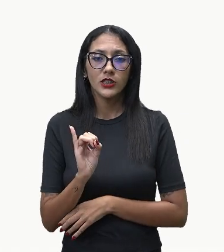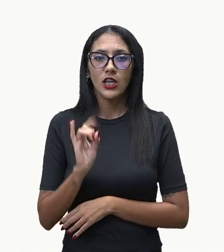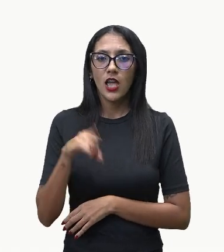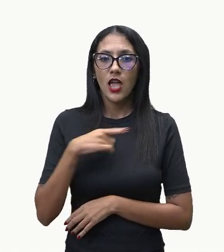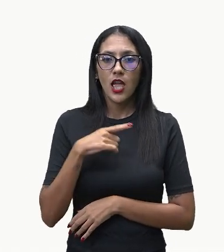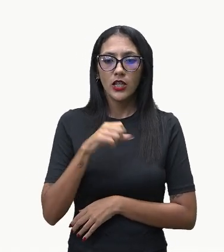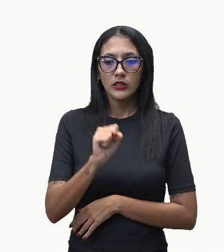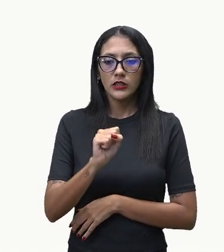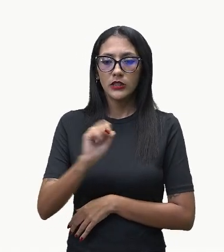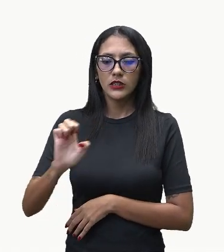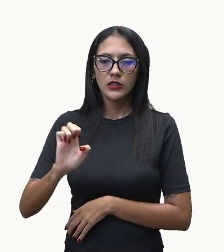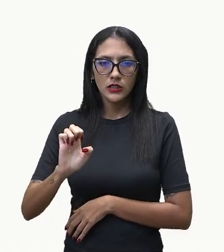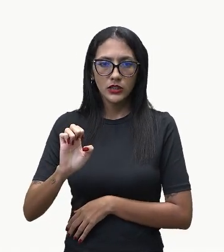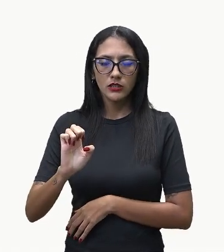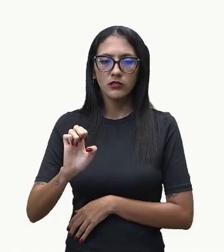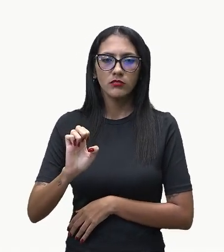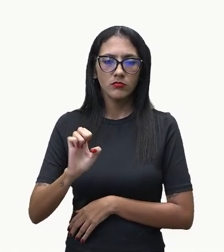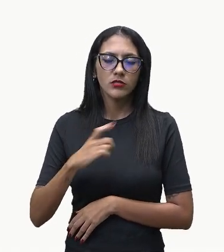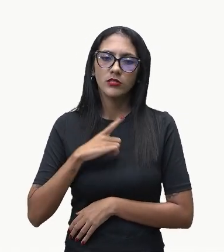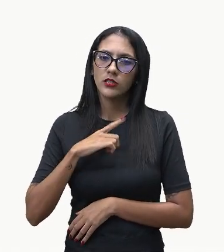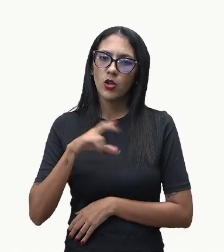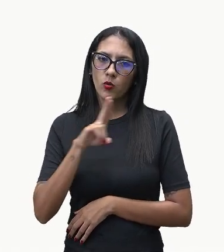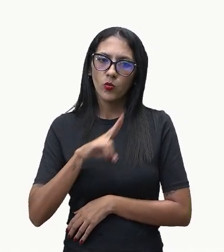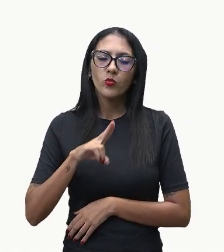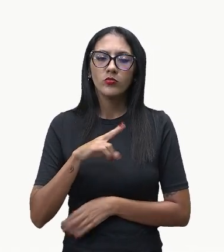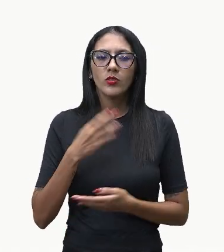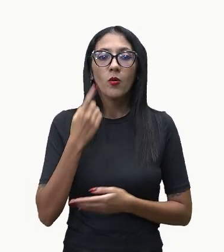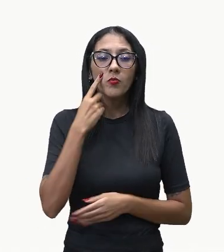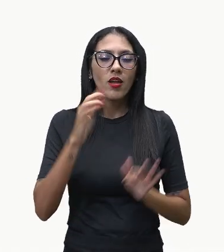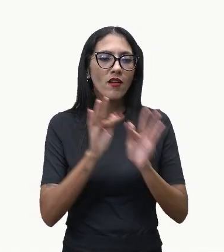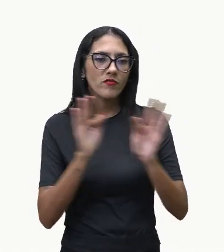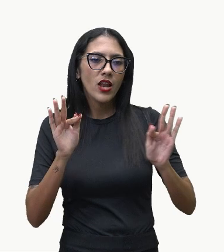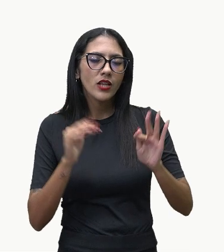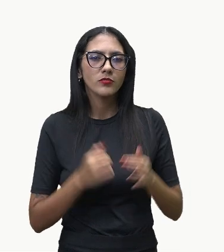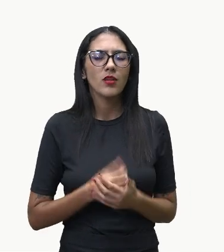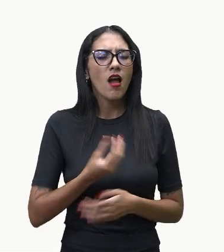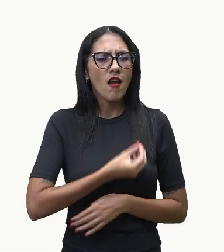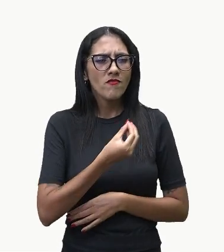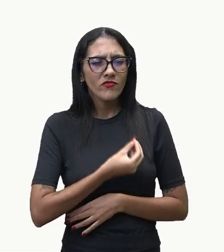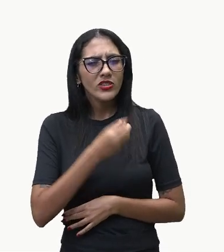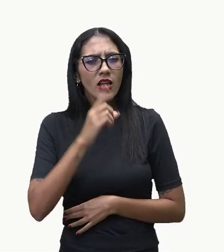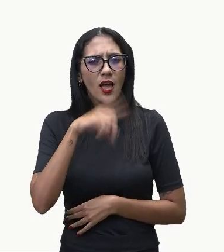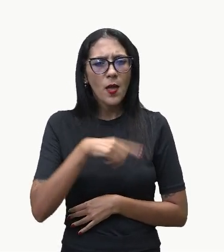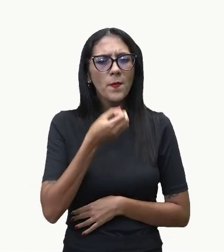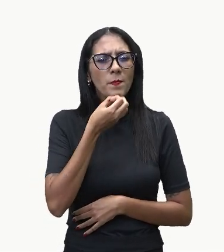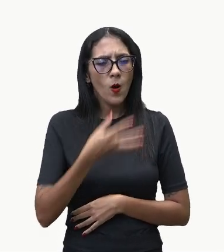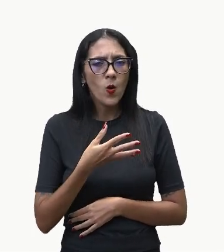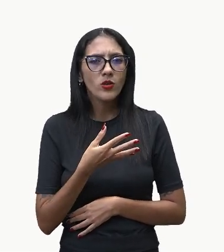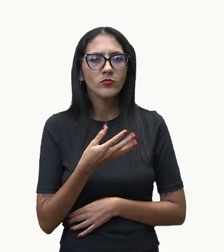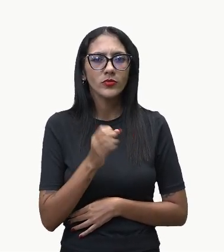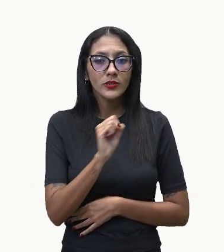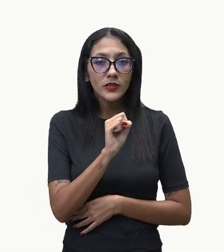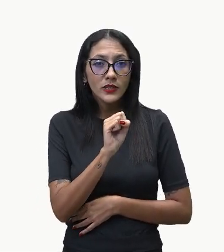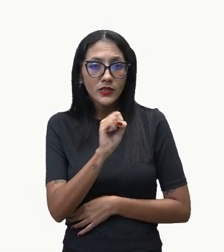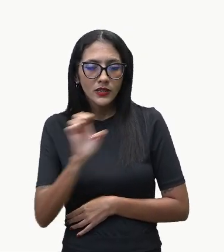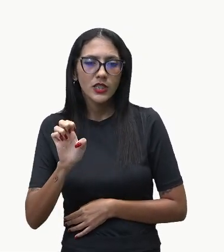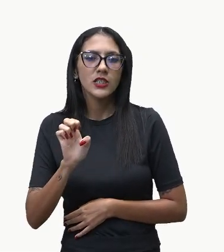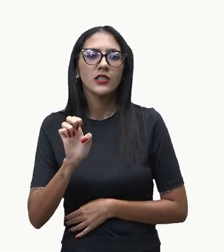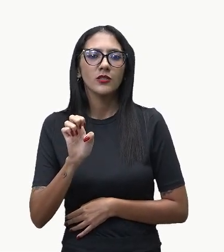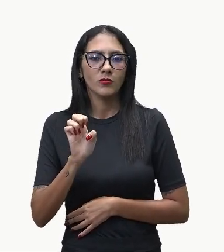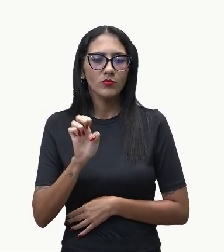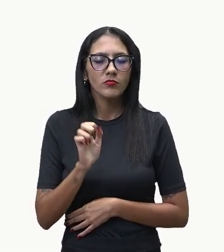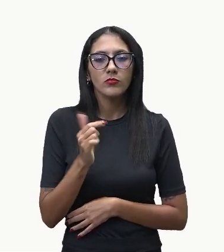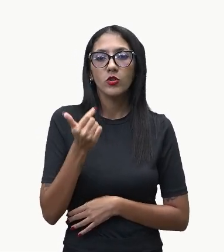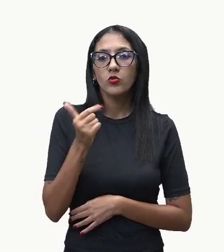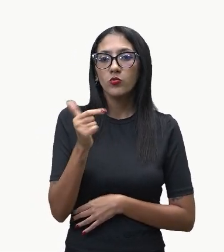Então, ficaria assim, a vida talvez fosse boa se não houvesse tanta tristeza. Então, veja. E por que eu não